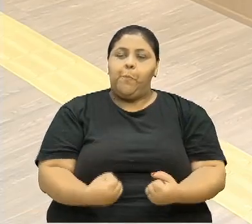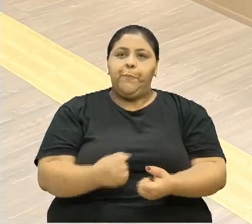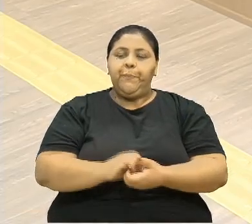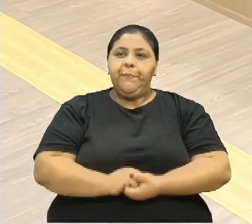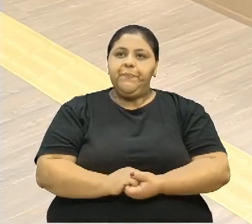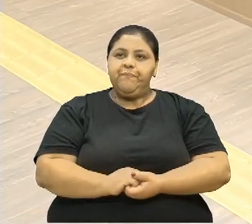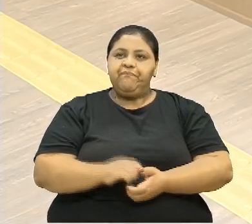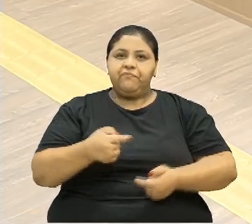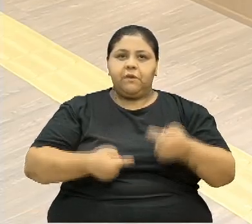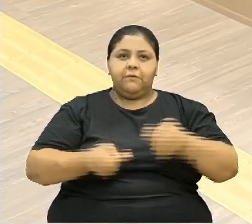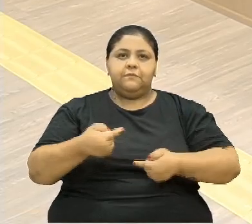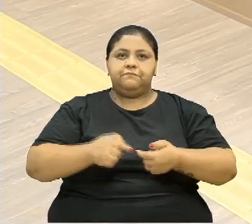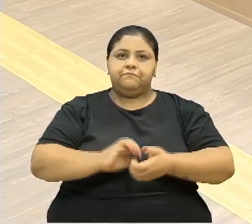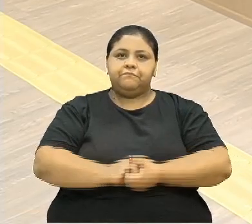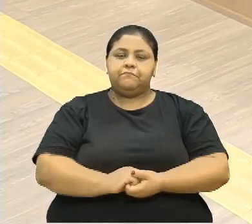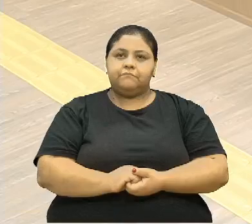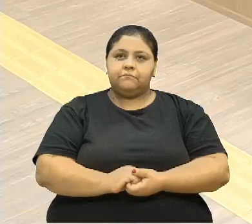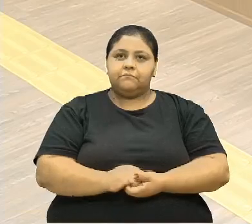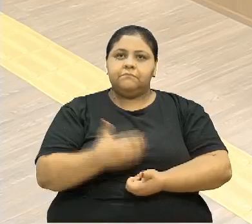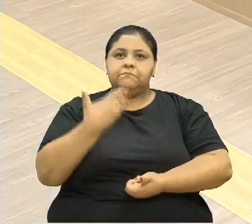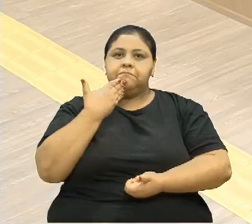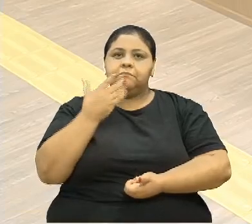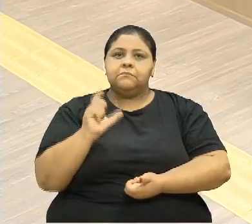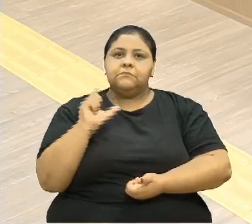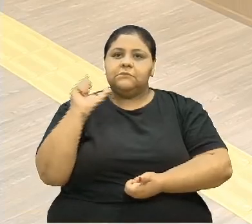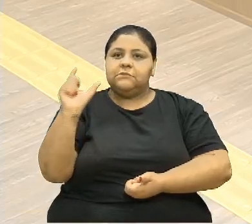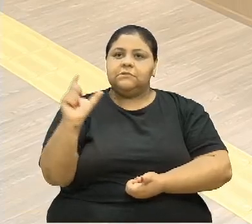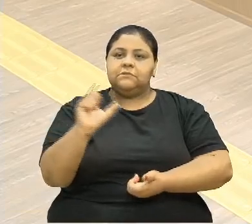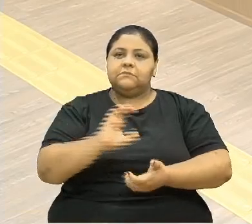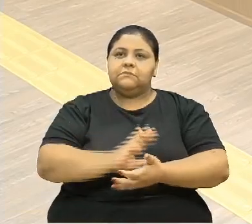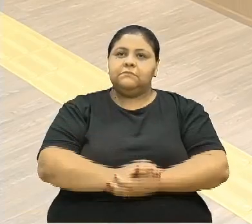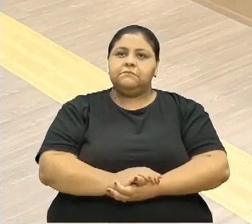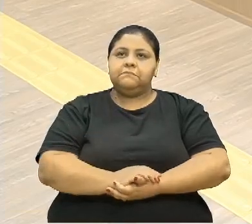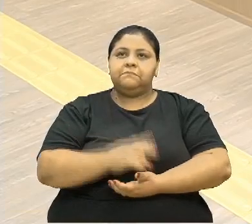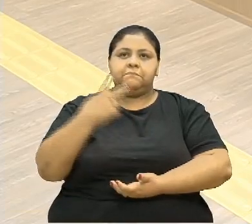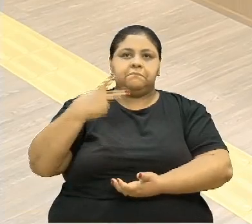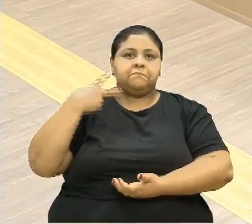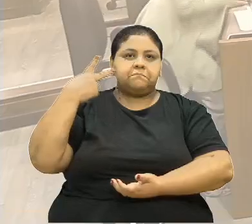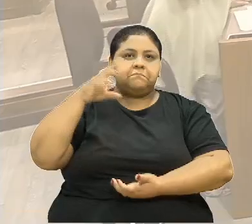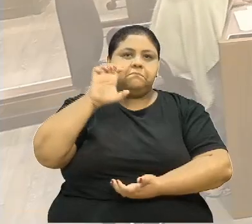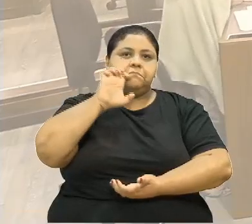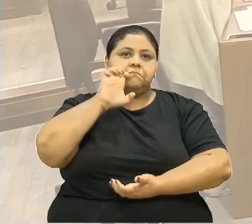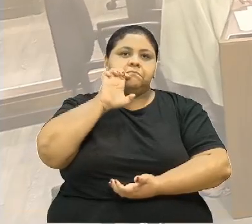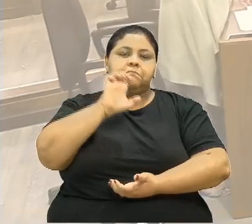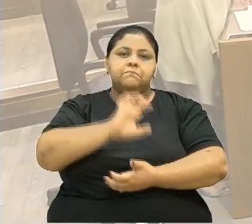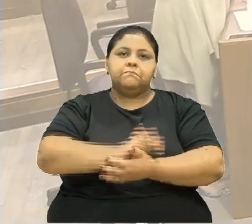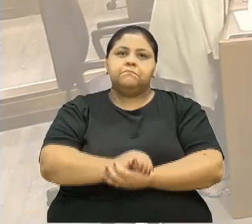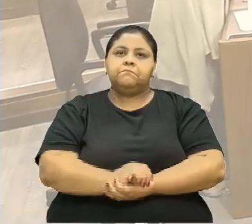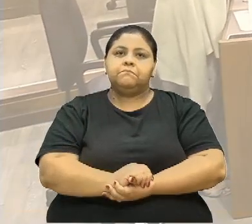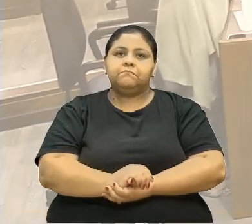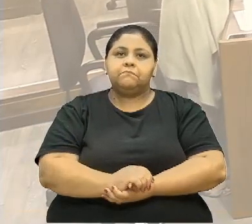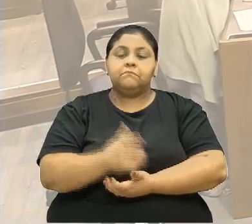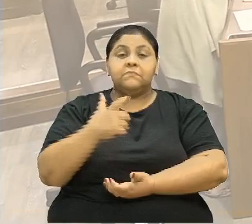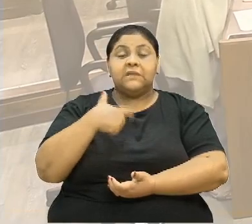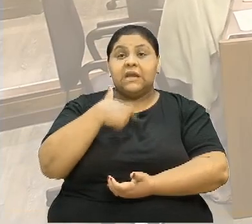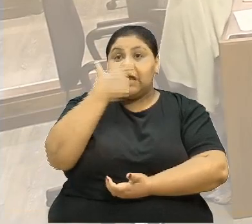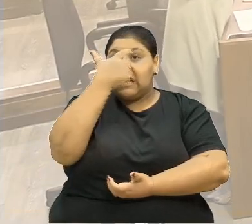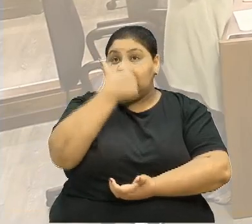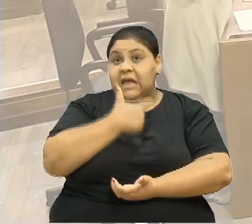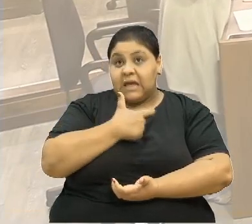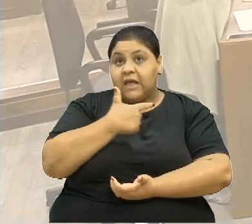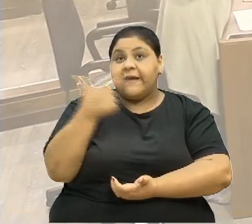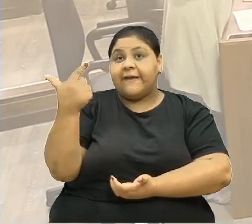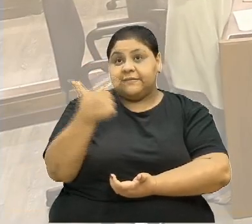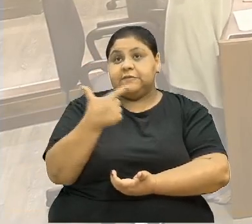Em discussão. Peço a palavra. Com a palavra, vereadora Estela Balardim. Eu acho que esse